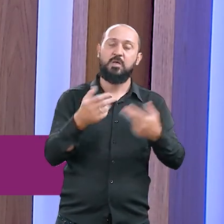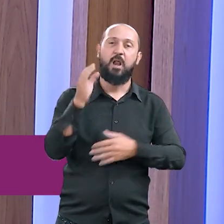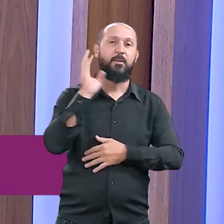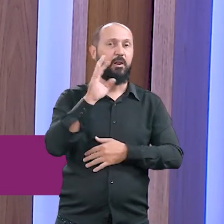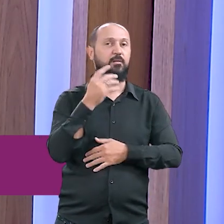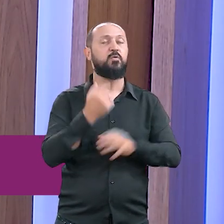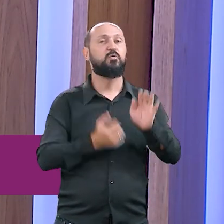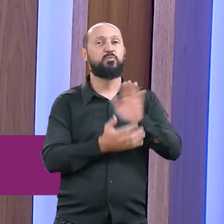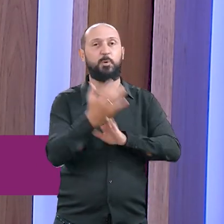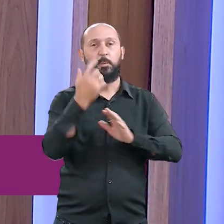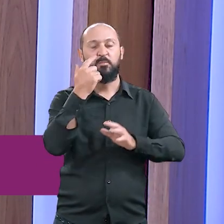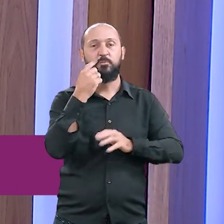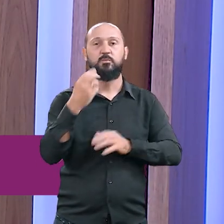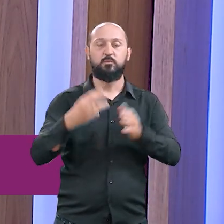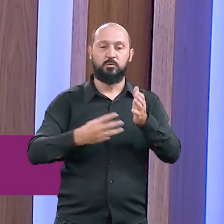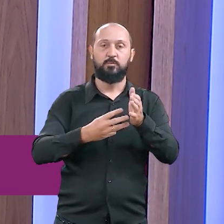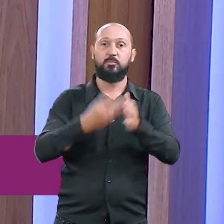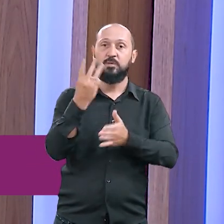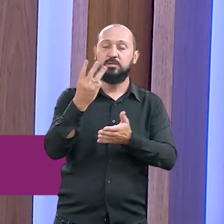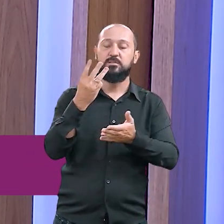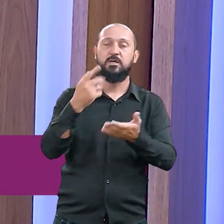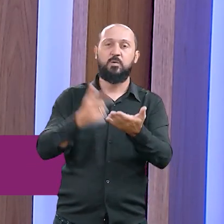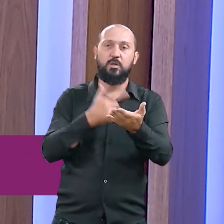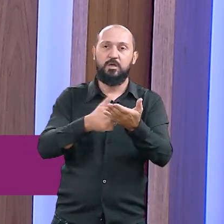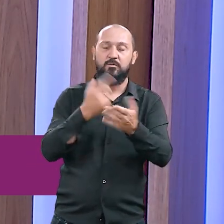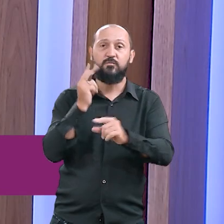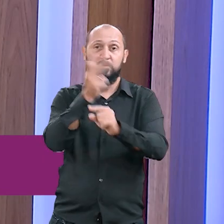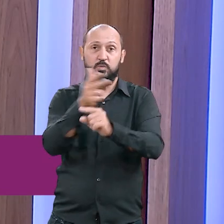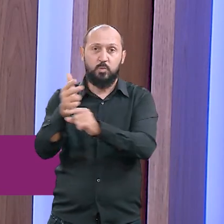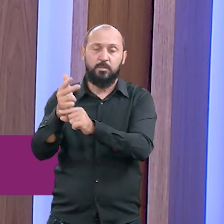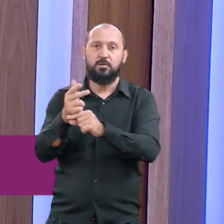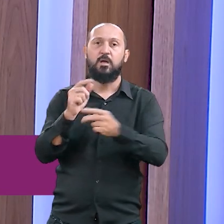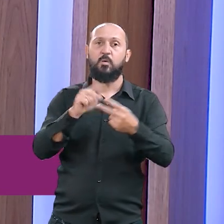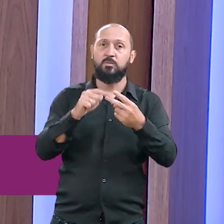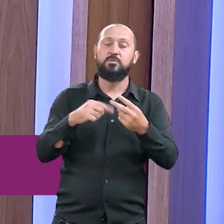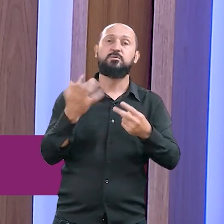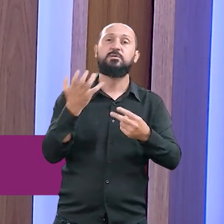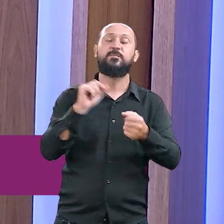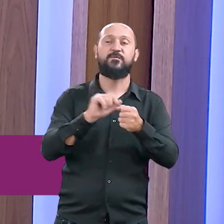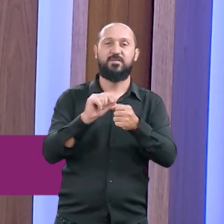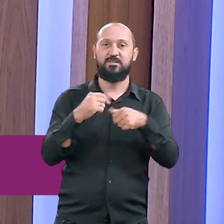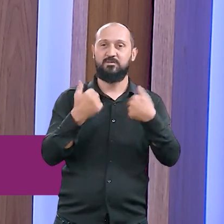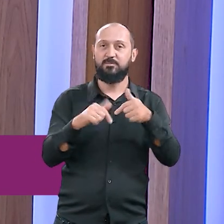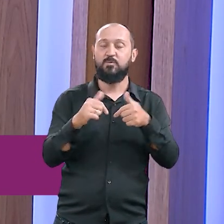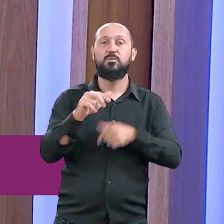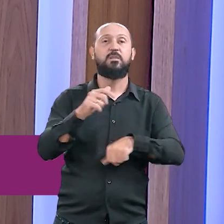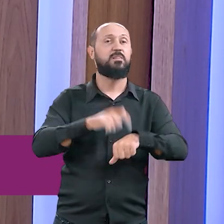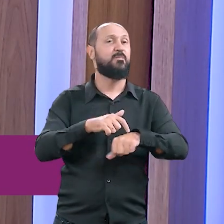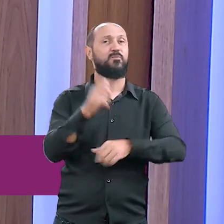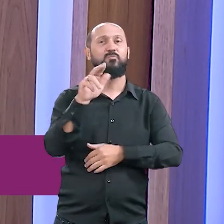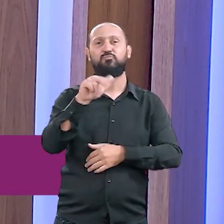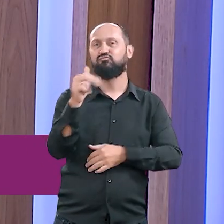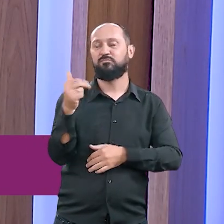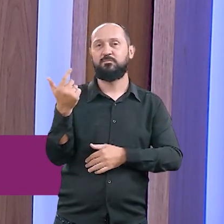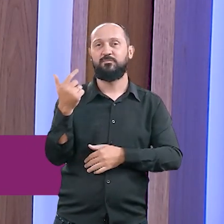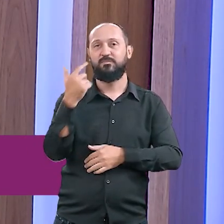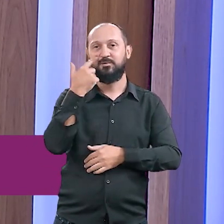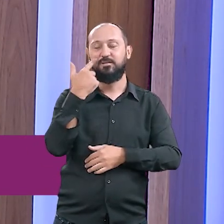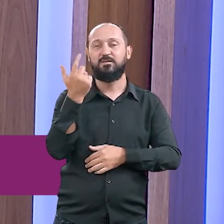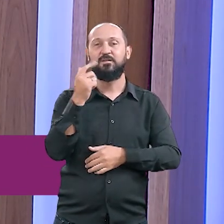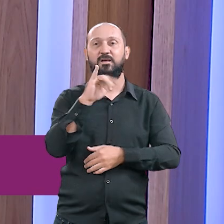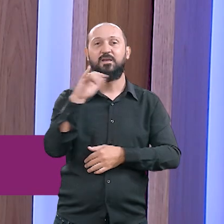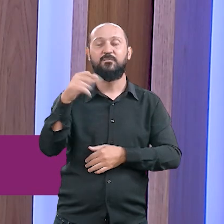para bebê, ou descobriu que a filha estava grávida antes do que o médico. Ficou essa brincadeira no mercado. Então a gente também precisa lembrar que às vezes não é só